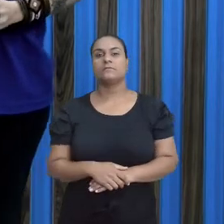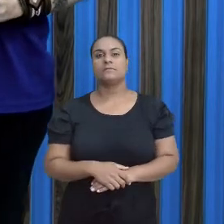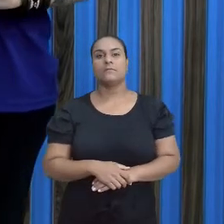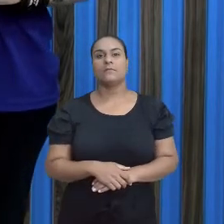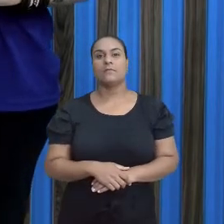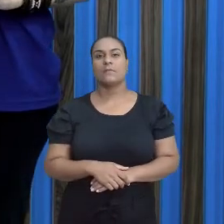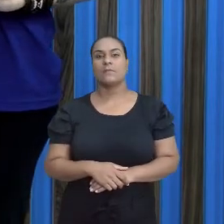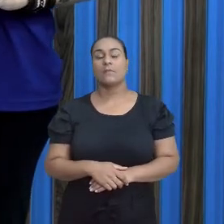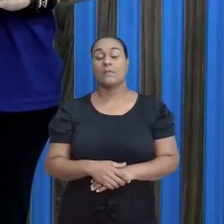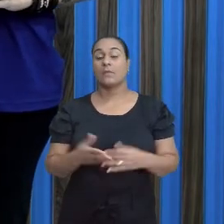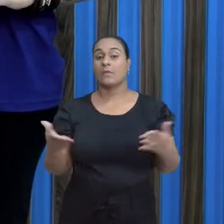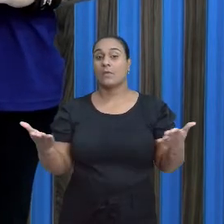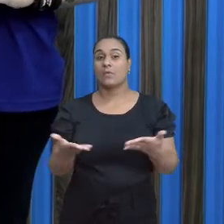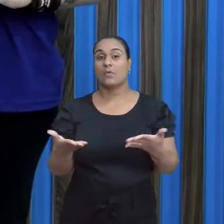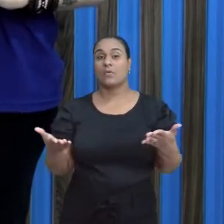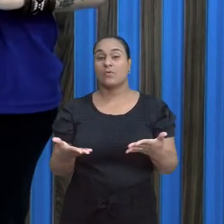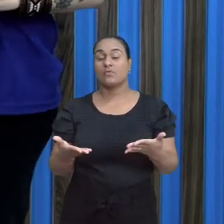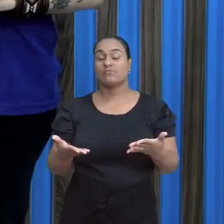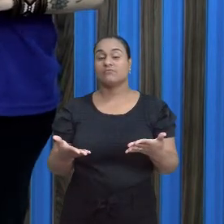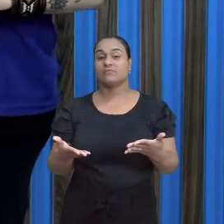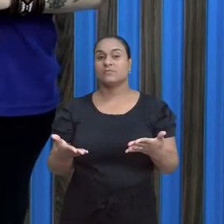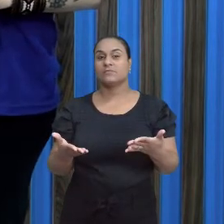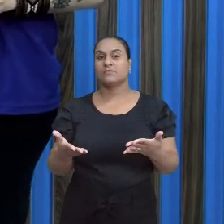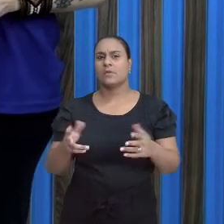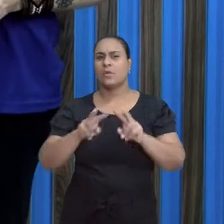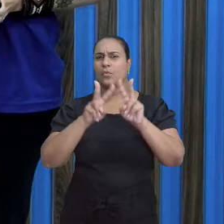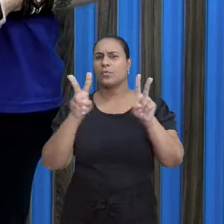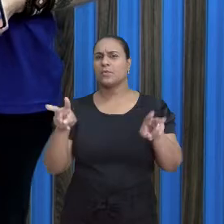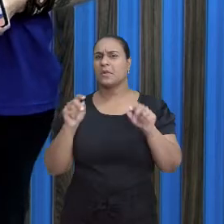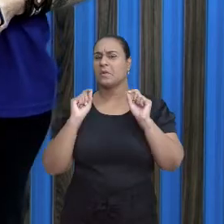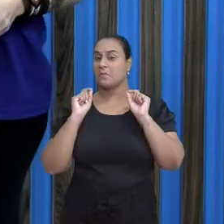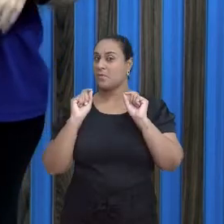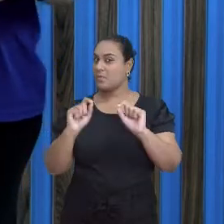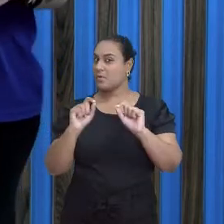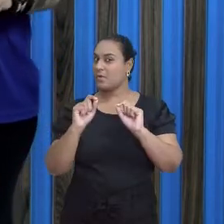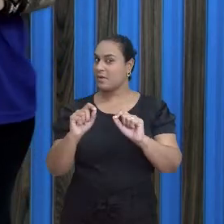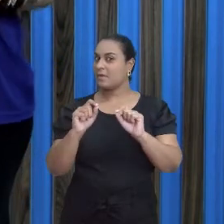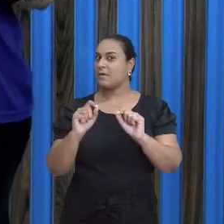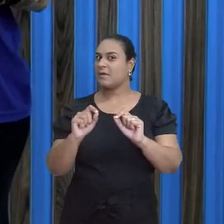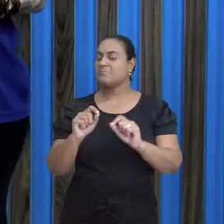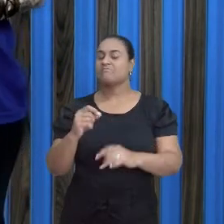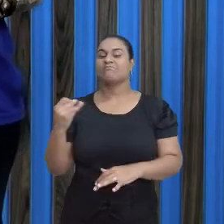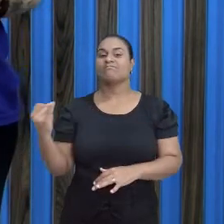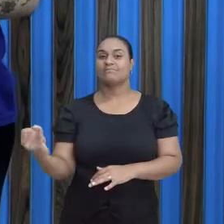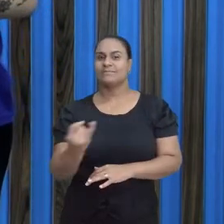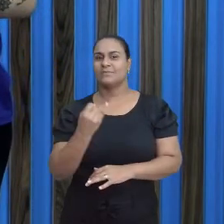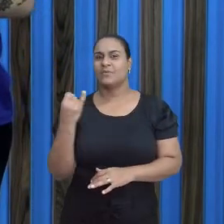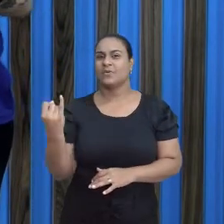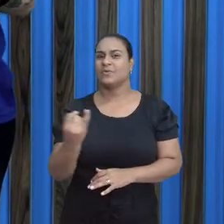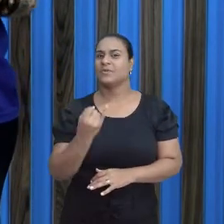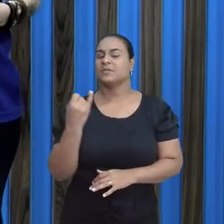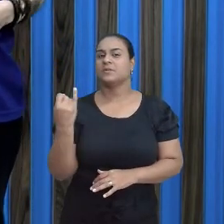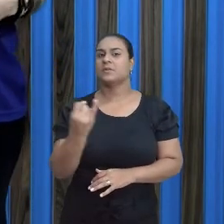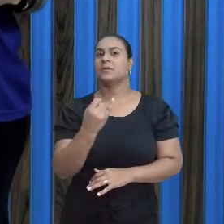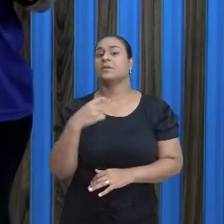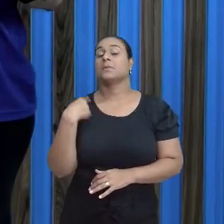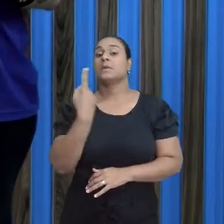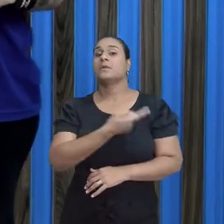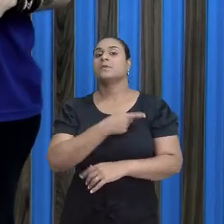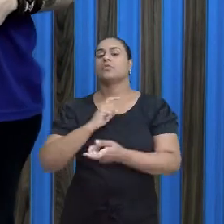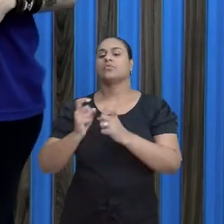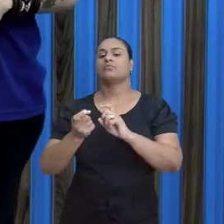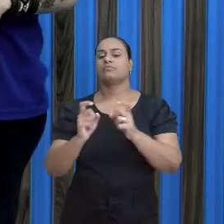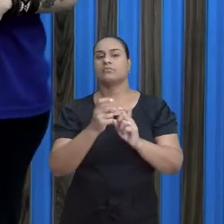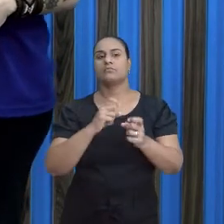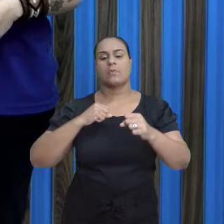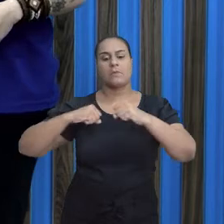e hoje, né, na aula de hoje, a gente vai falar sobre um tema muito bom, né, muito importante para a gente discutir,